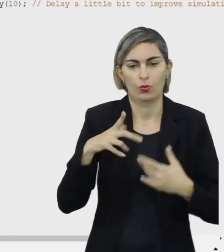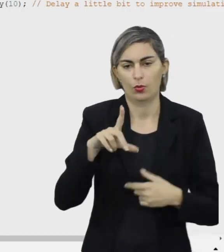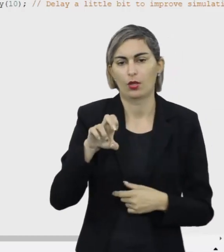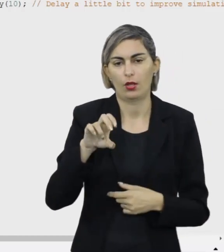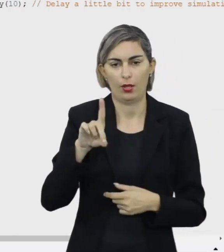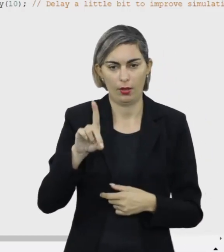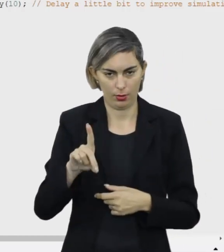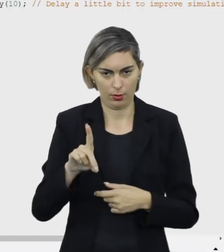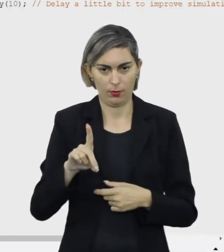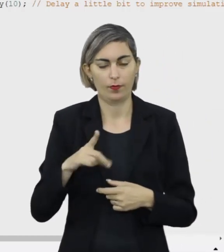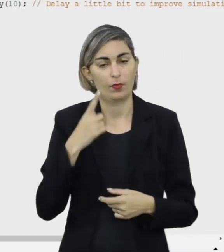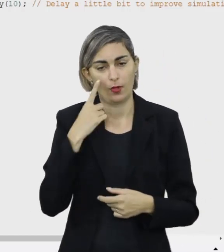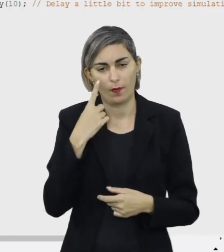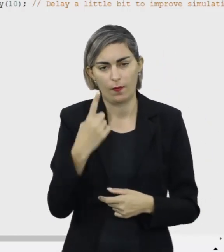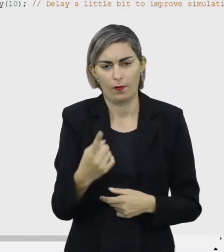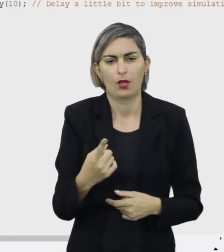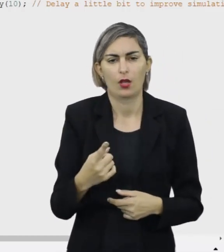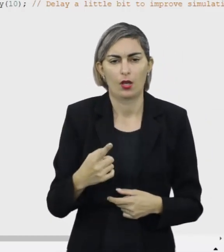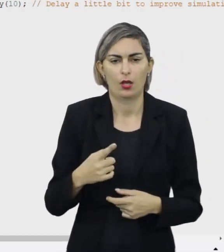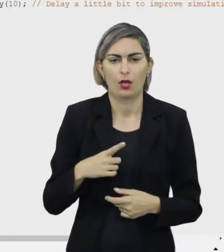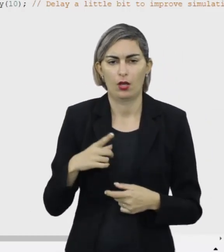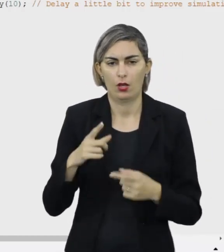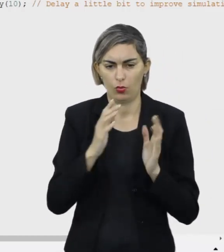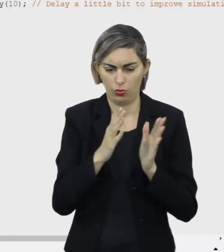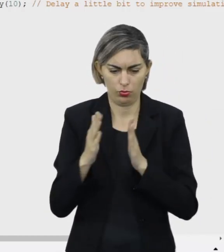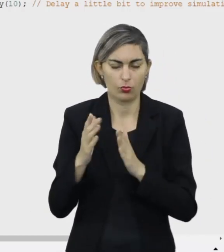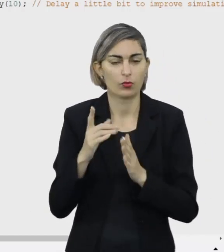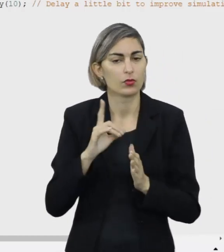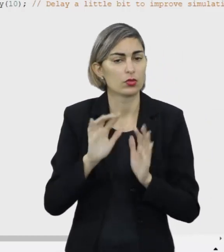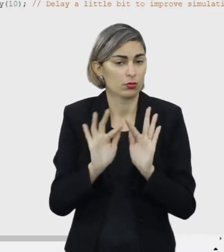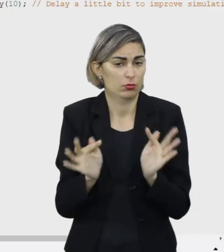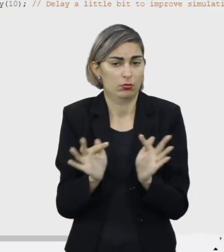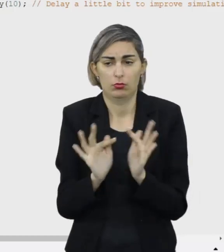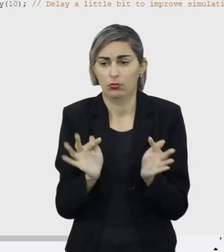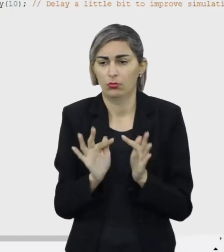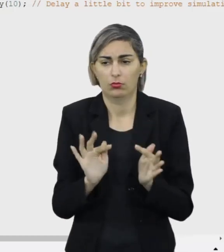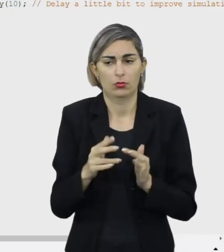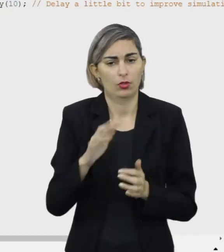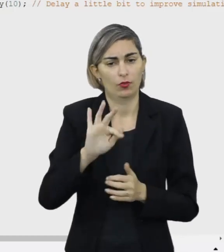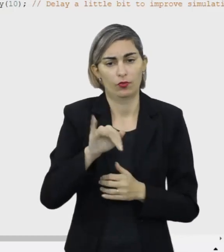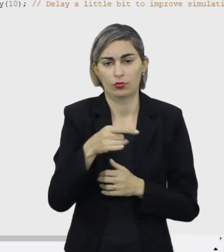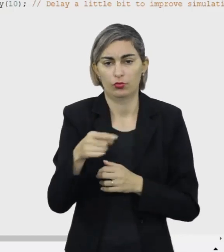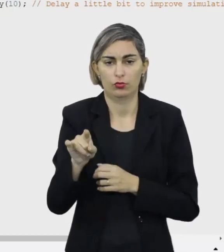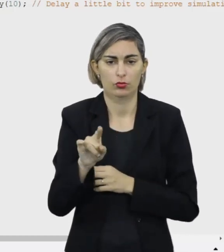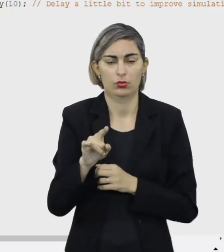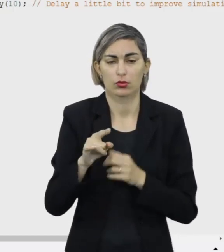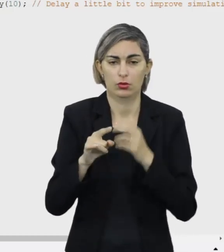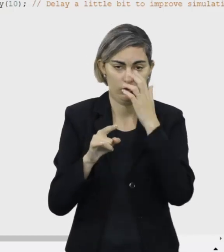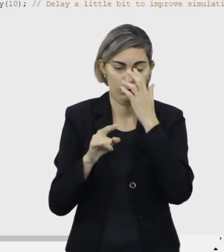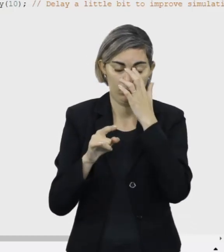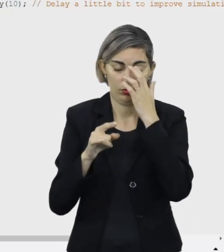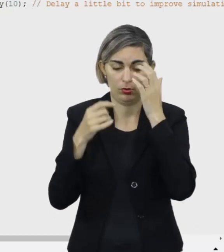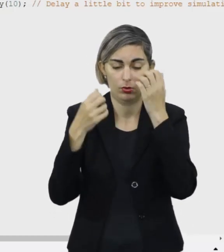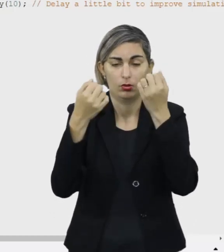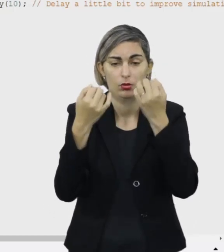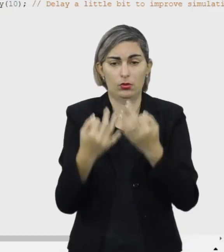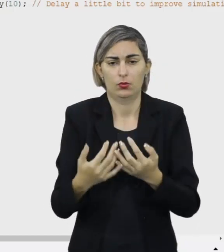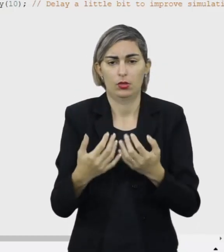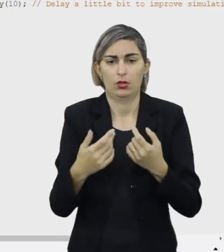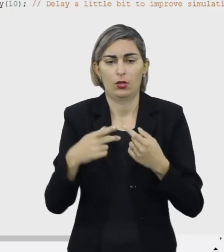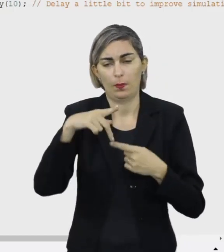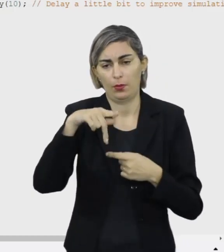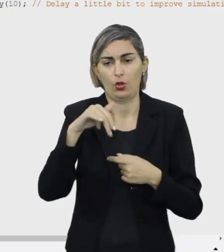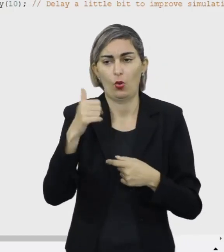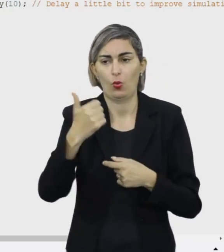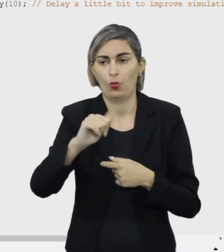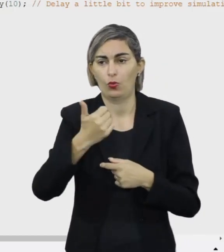tá? Isso aqui em blocos é simplesmente essa função, esse bloco aqui de definir o pino 11 como